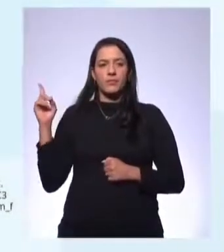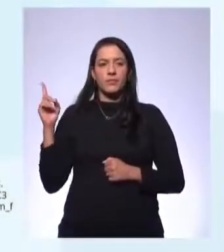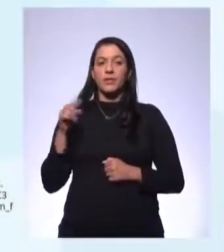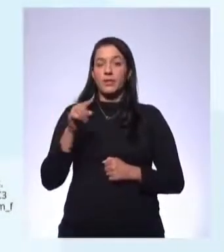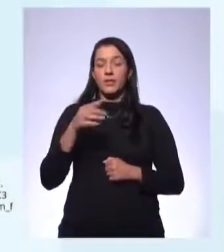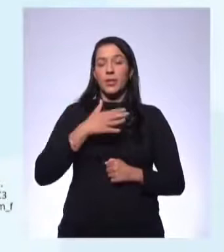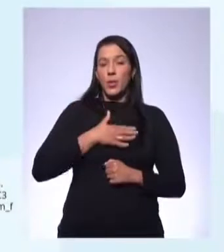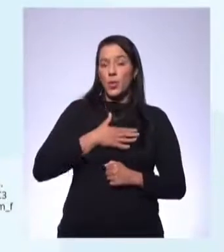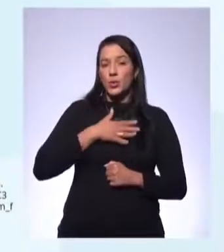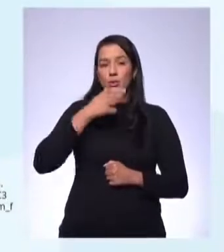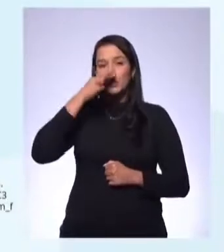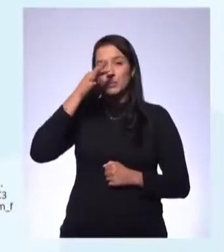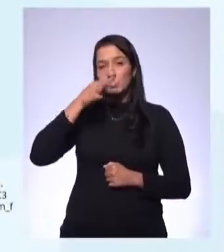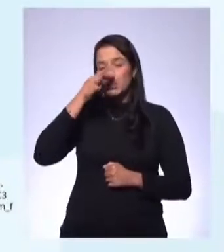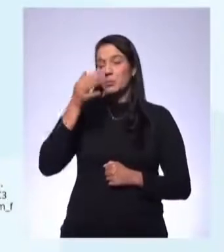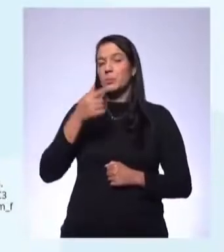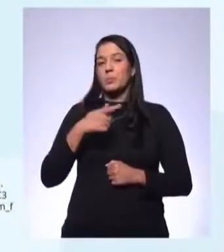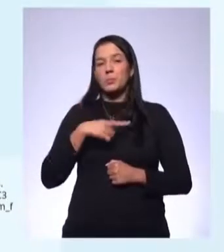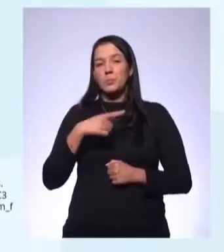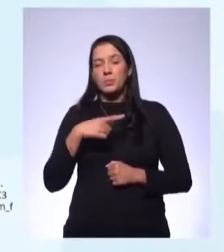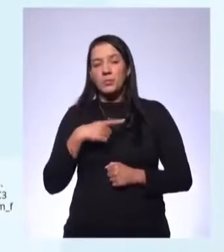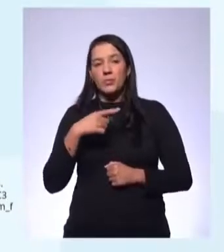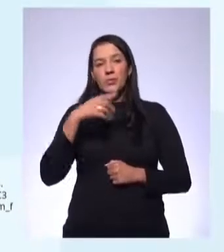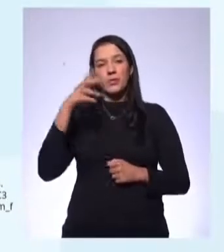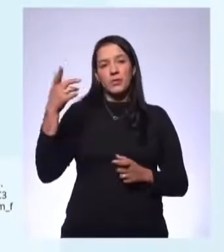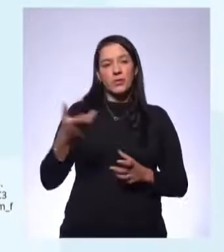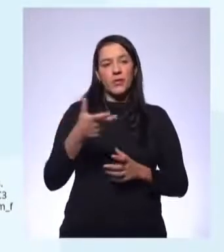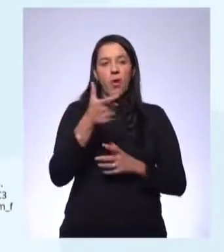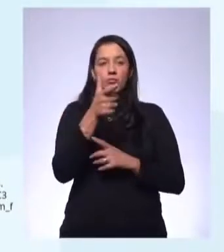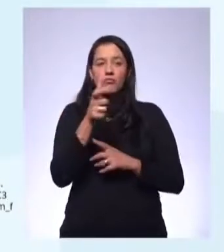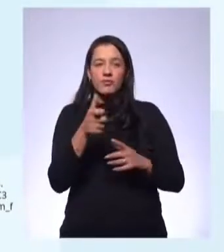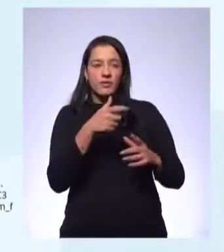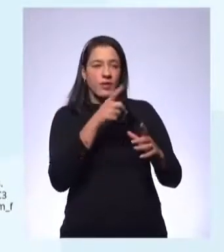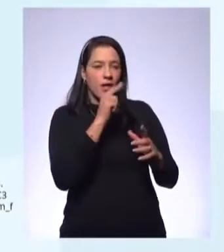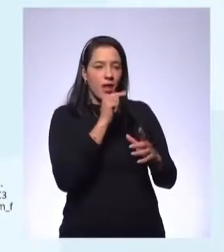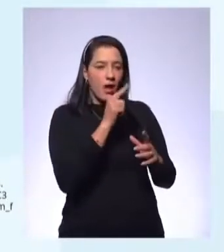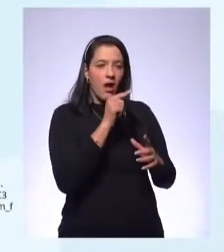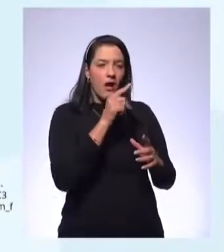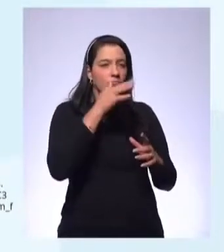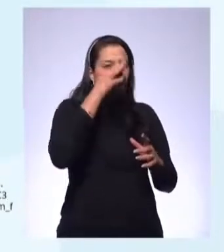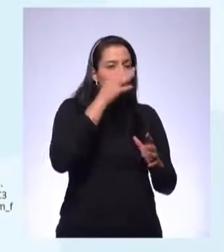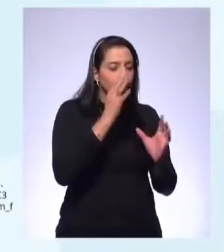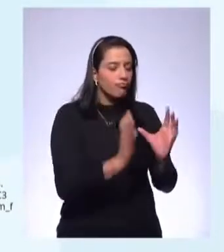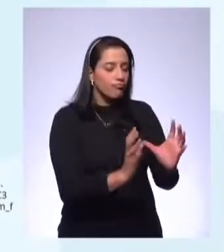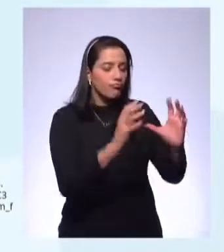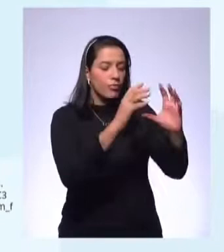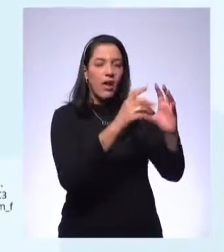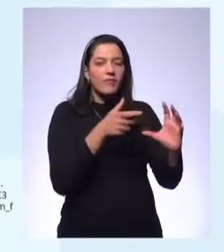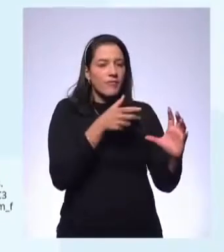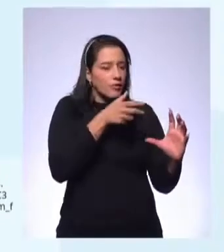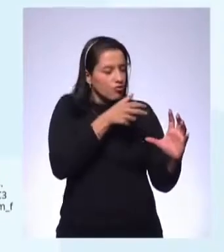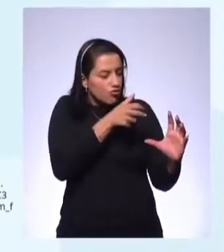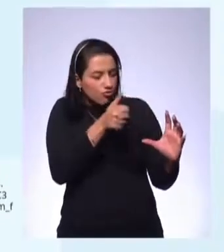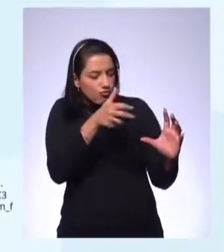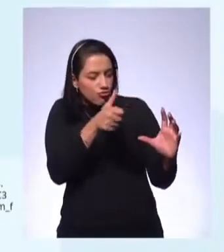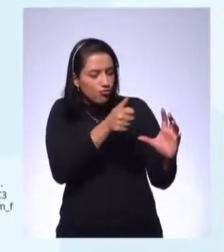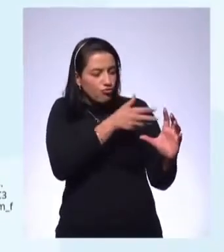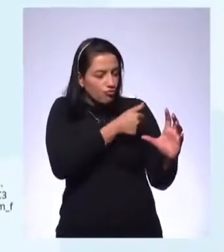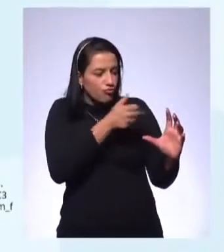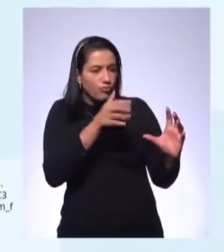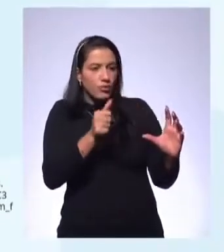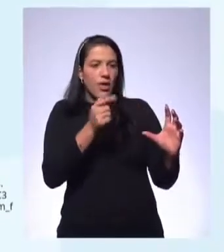planta, quem está no interior, mas quem está na cidade também, já viu que quando você borrifa os vasinhos, ficam umas gotículas nesse formato